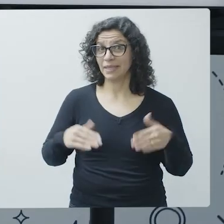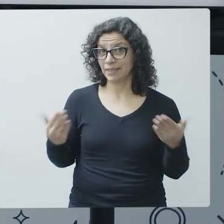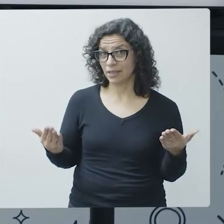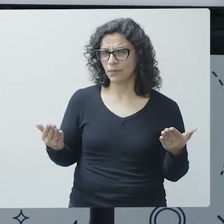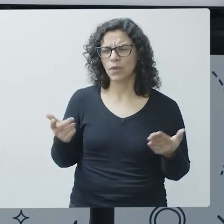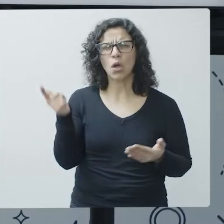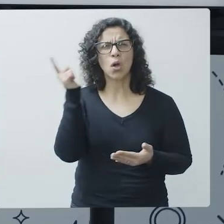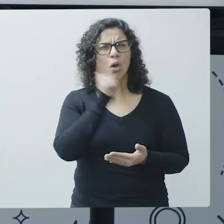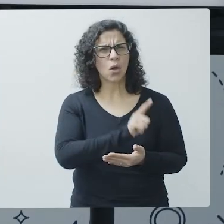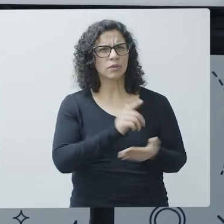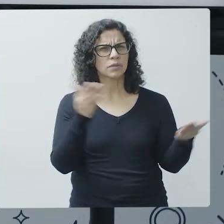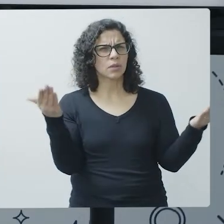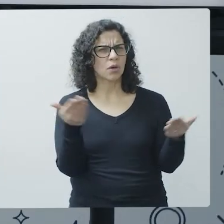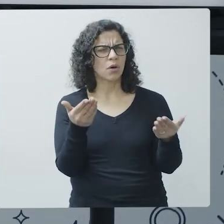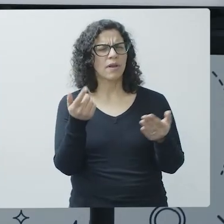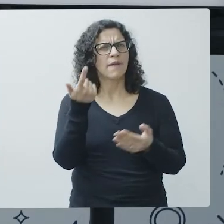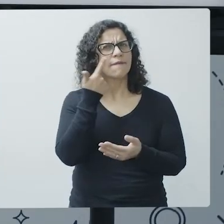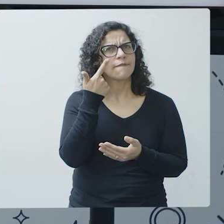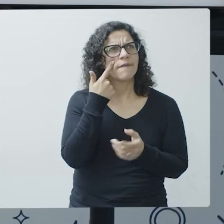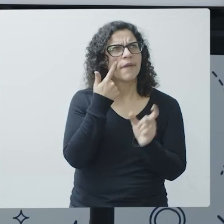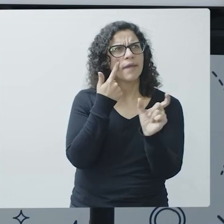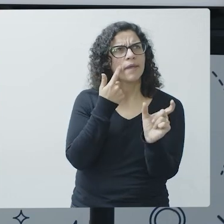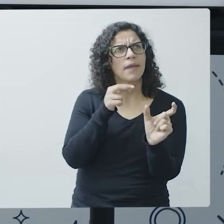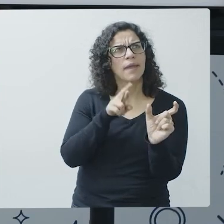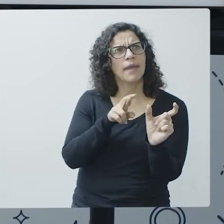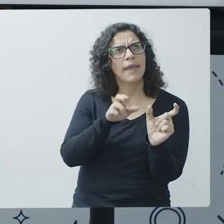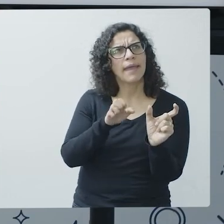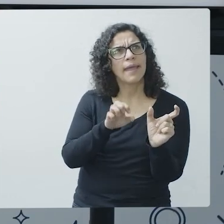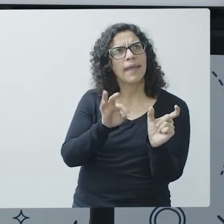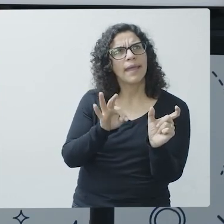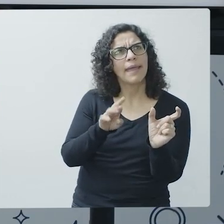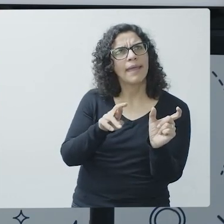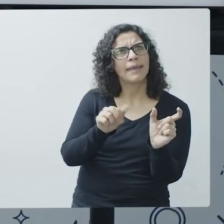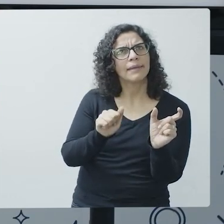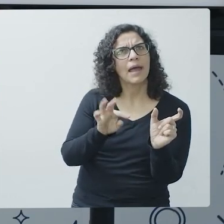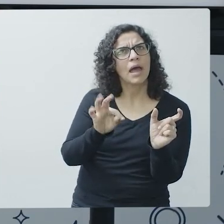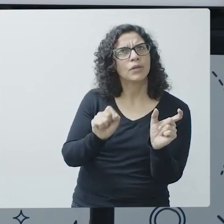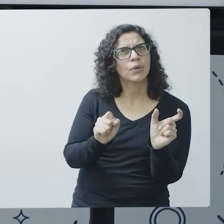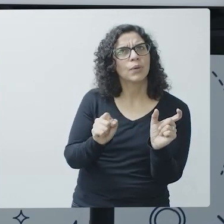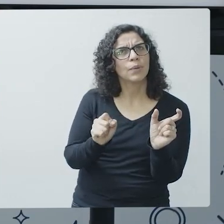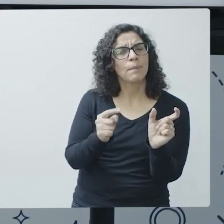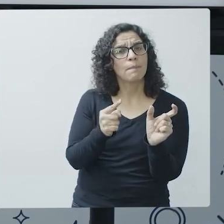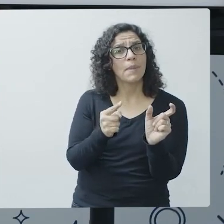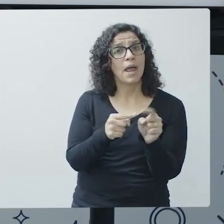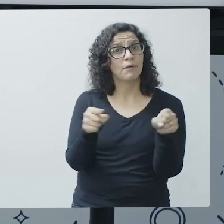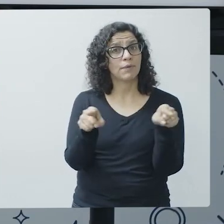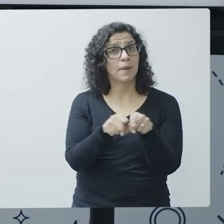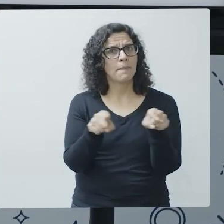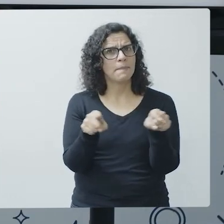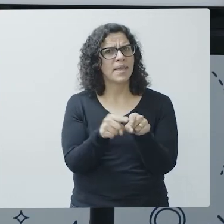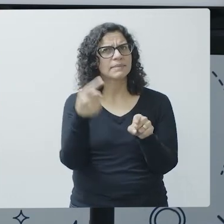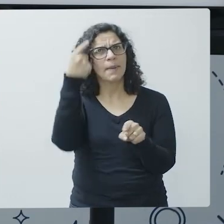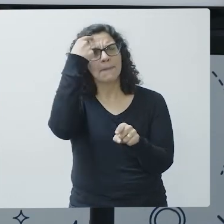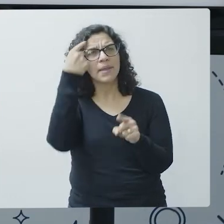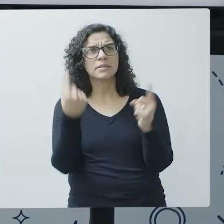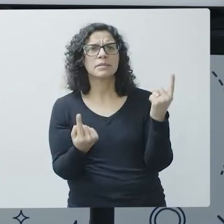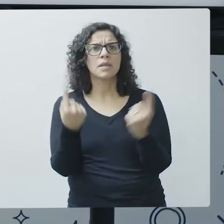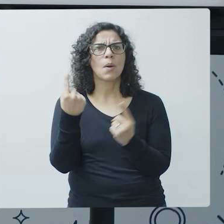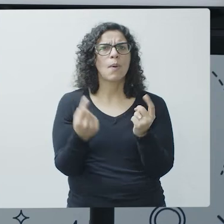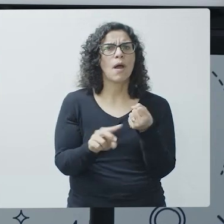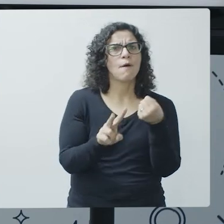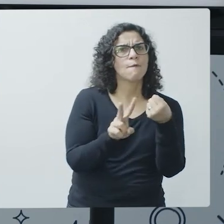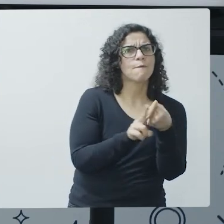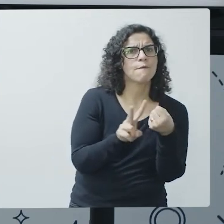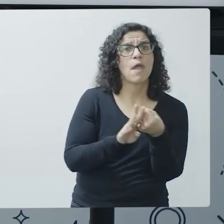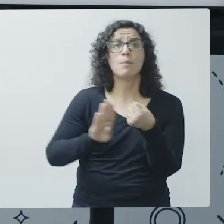Então, conseguiram aí analisar essas duas formas de pensar a mesma palavra? Engraçado, né? Como